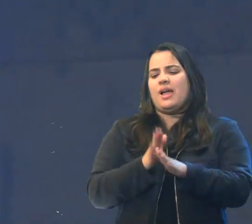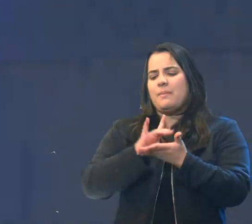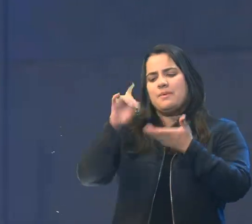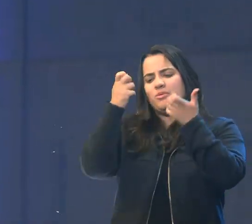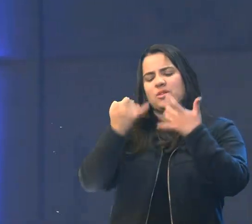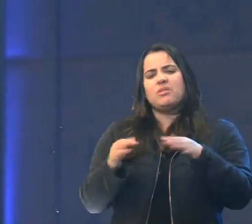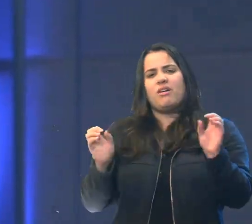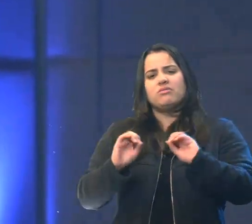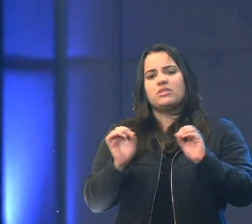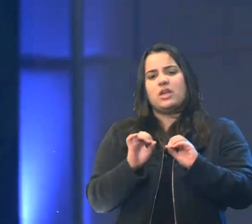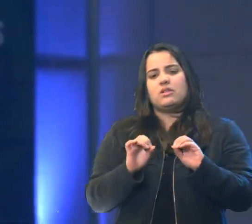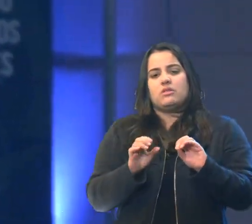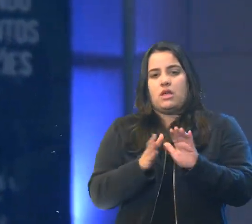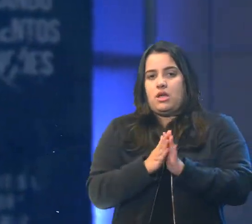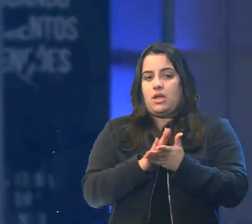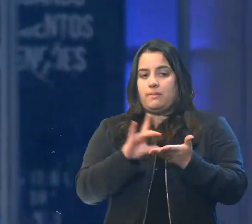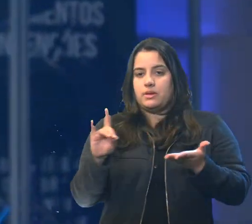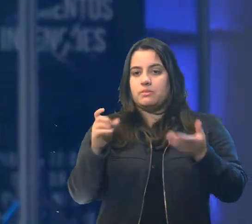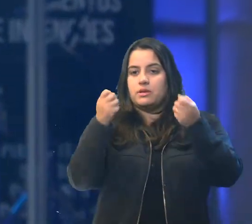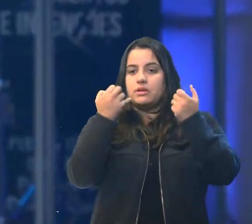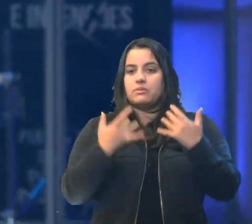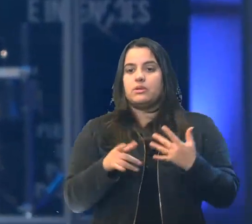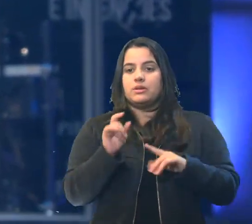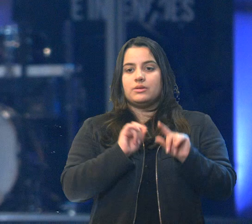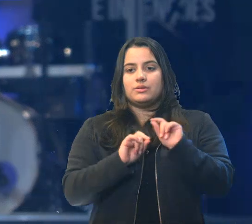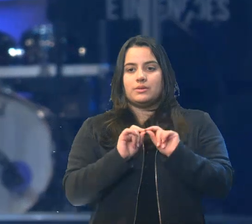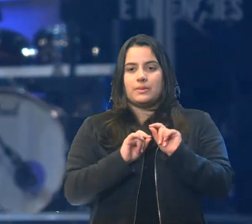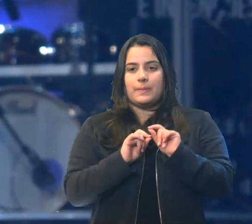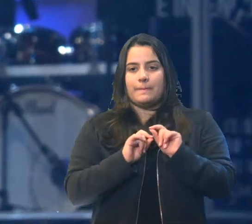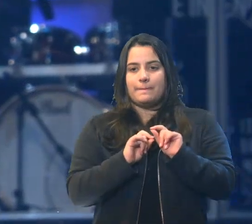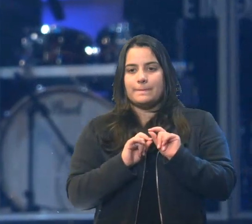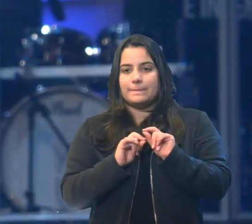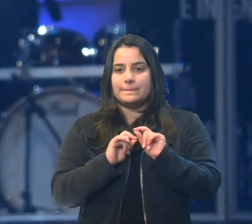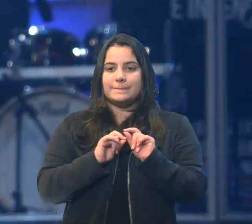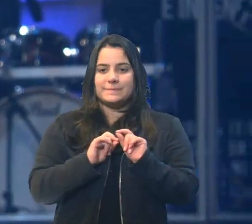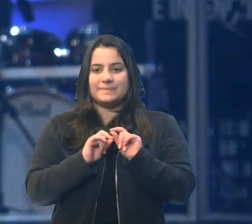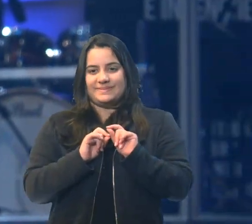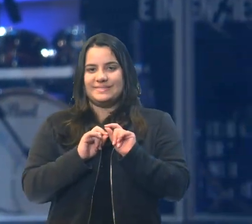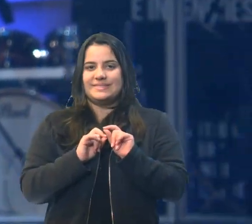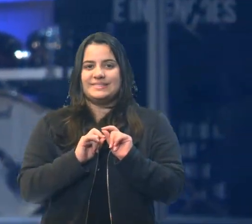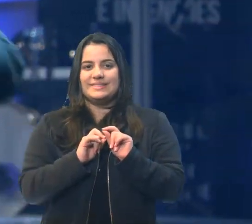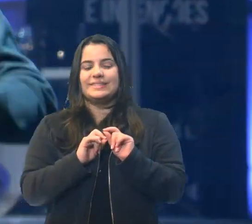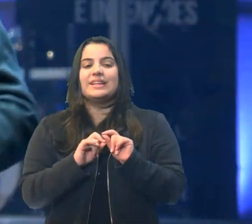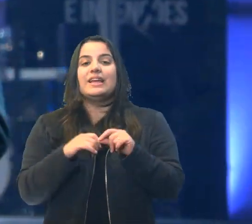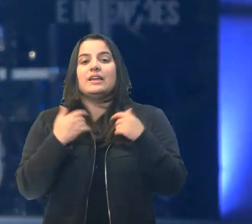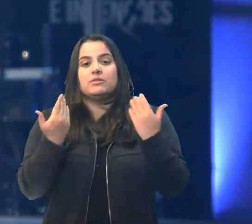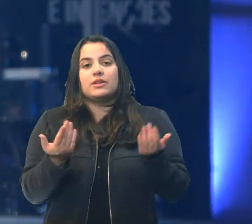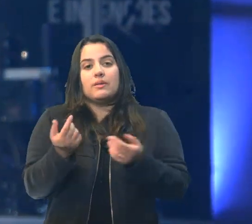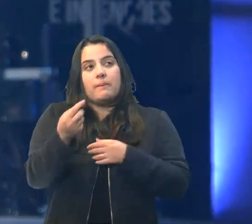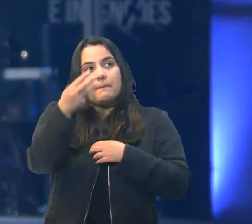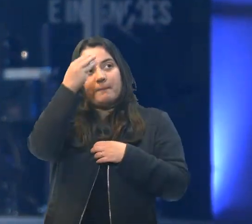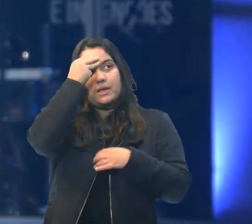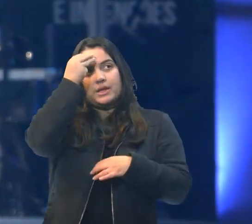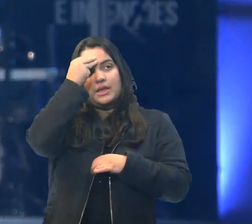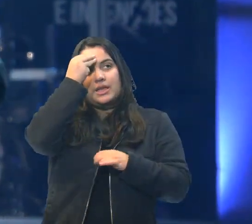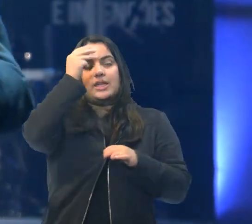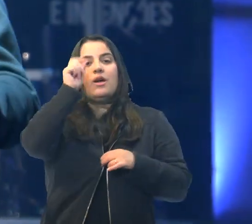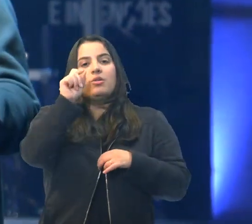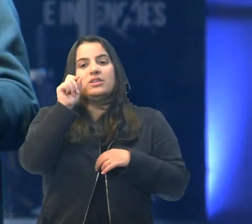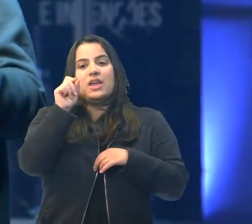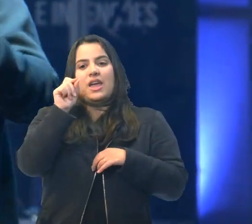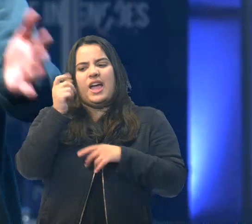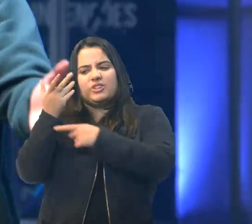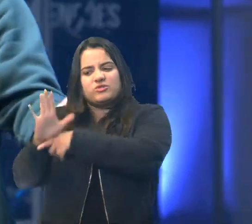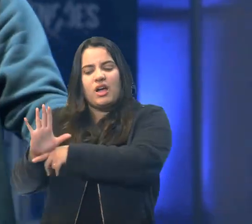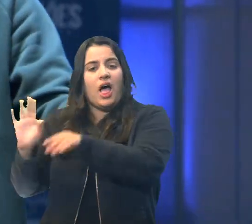disso. A Bíblia está falando que Maria, ao invés de ajudar Marta, em todo o serviço que ela estava fazendo, ela escolheu ficar com